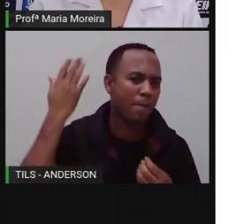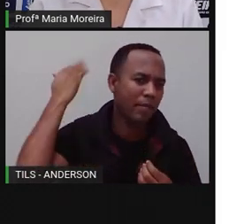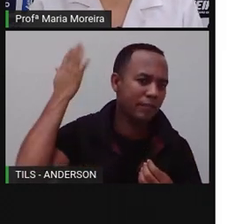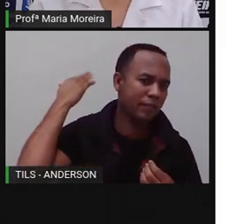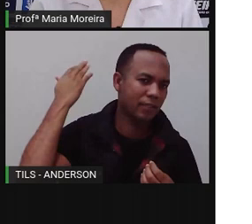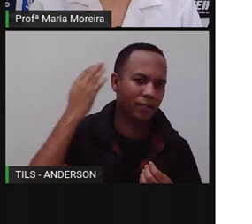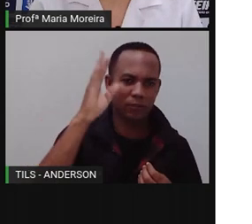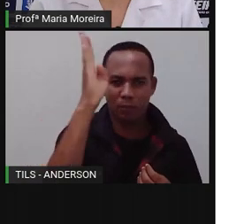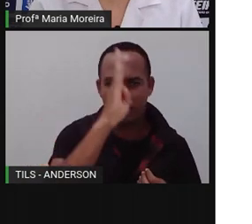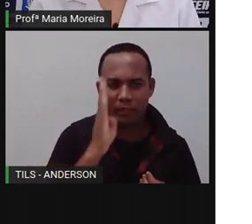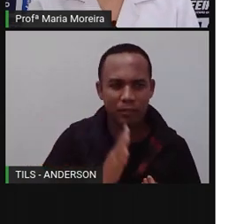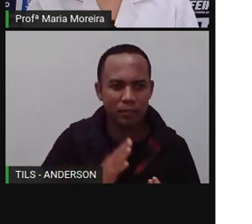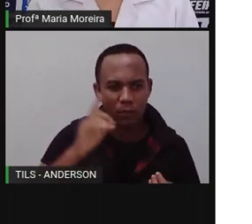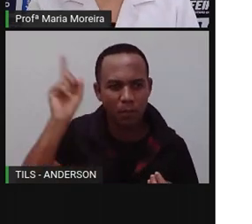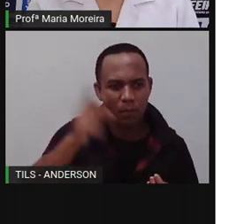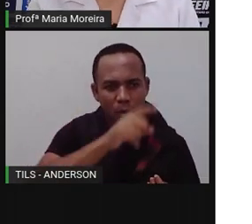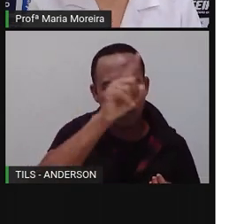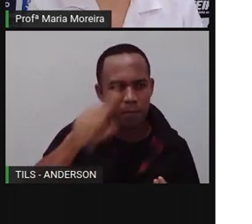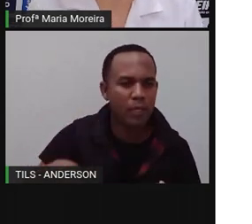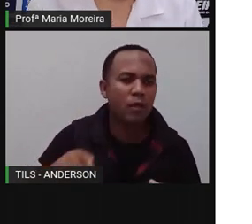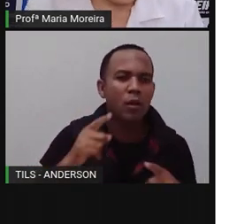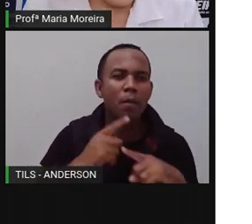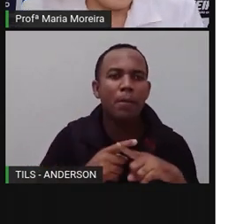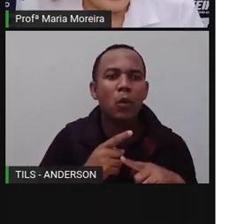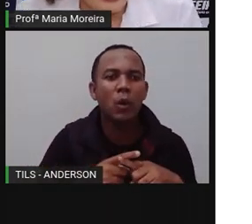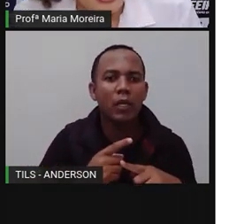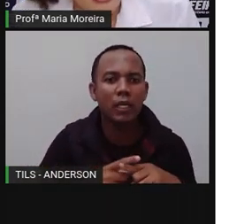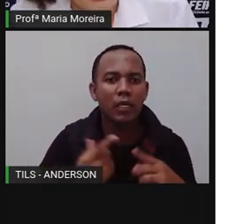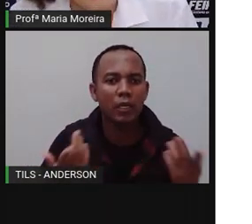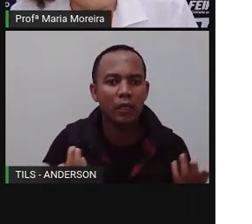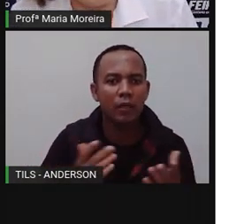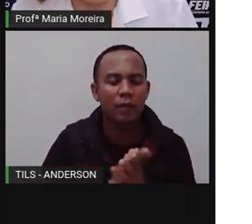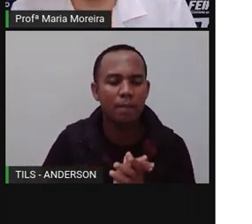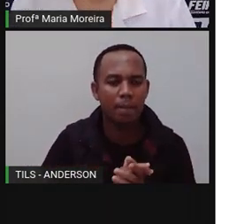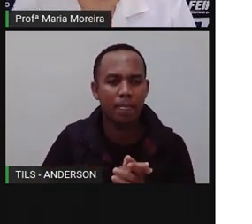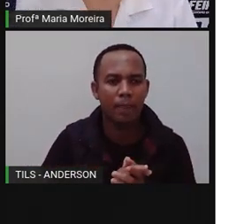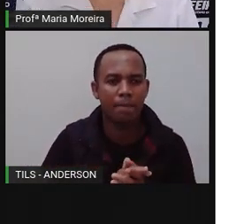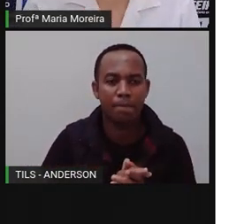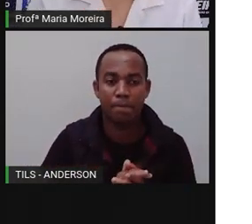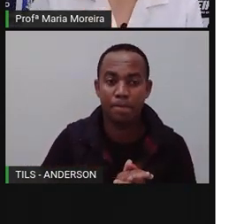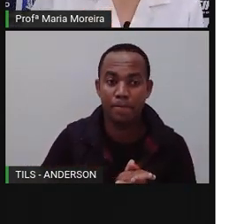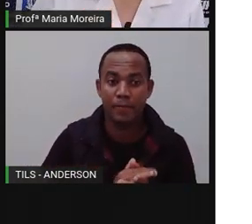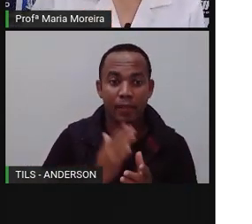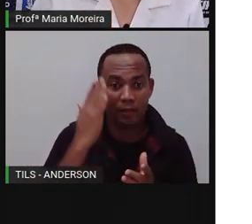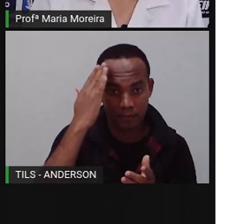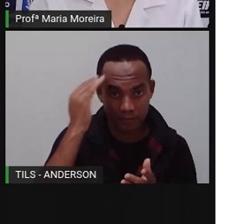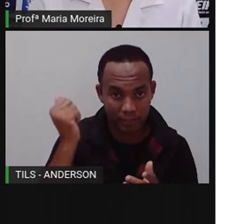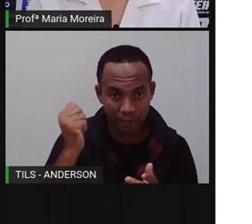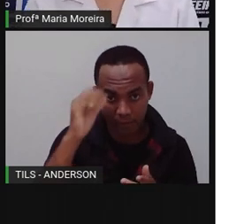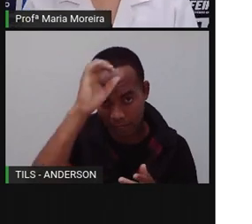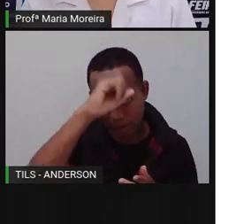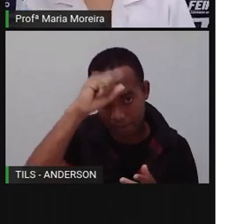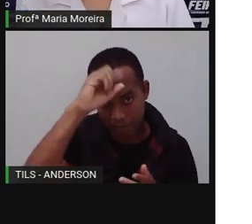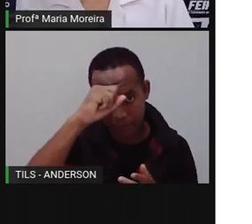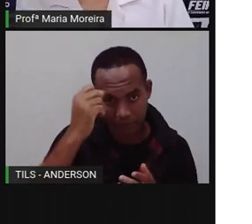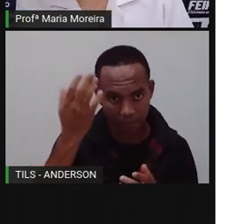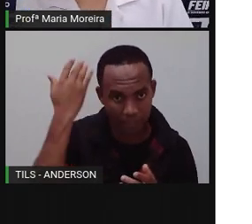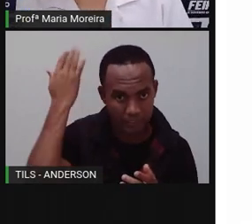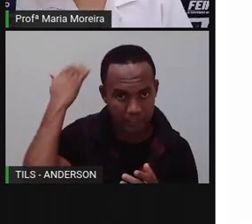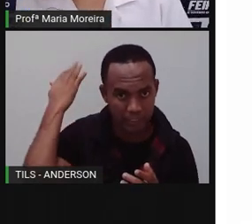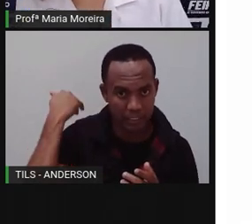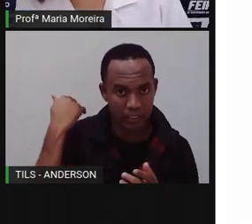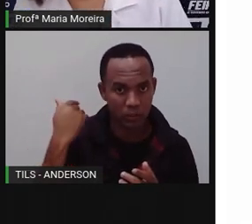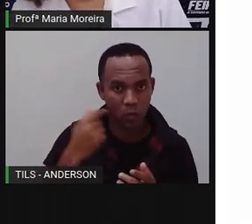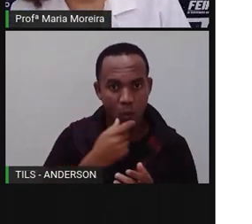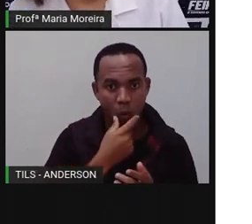Brasil, né, durante anos. Por quê? Porque eu vou dizer o que eu sei, o que eu aprendi, né? Diziam que